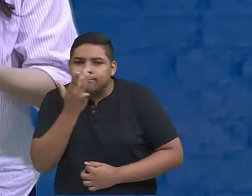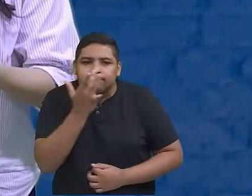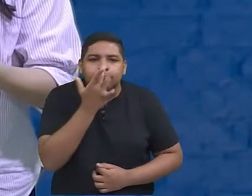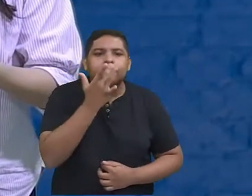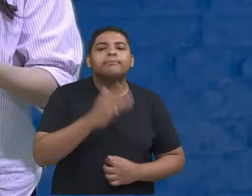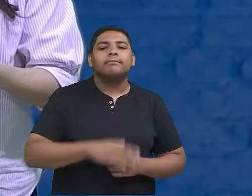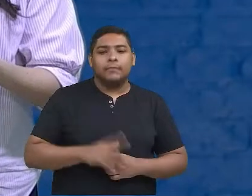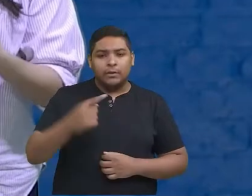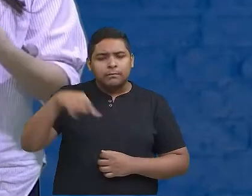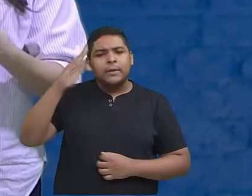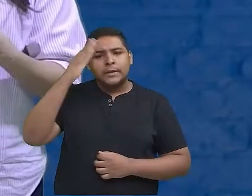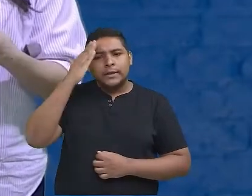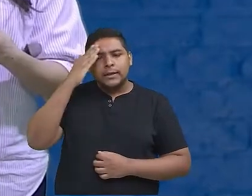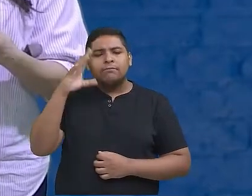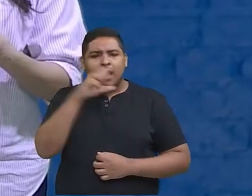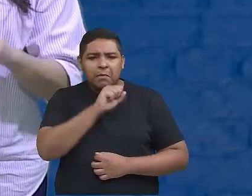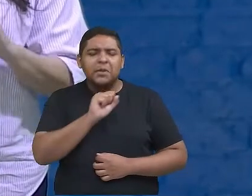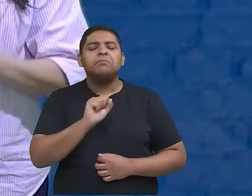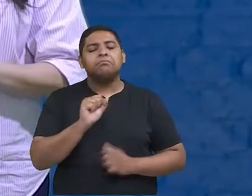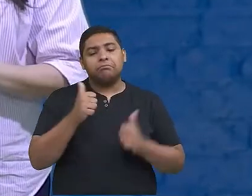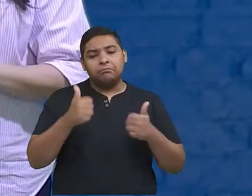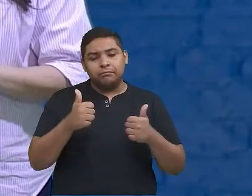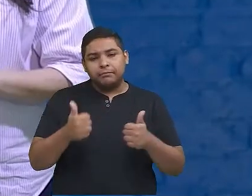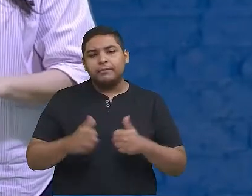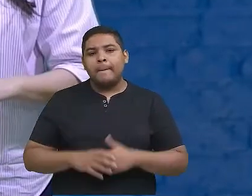muito rápida? Então, assim,